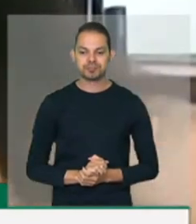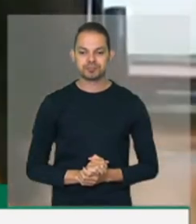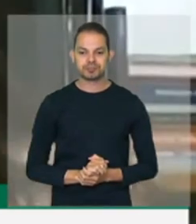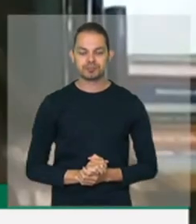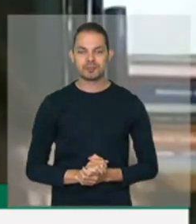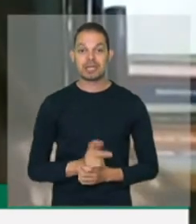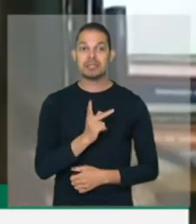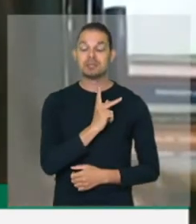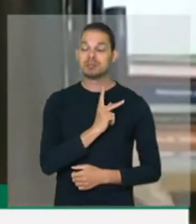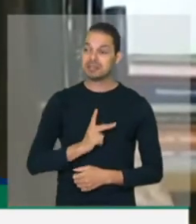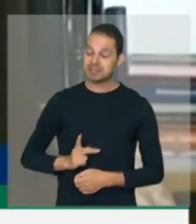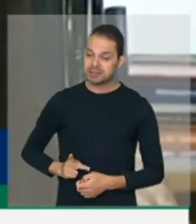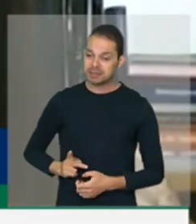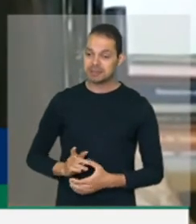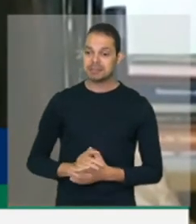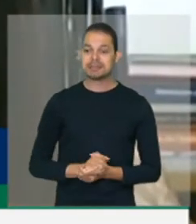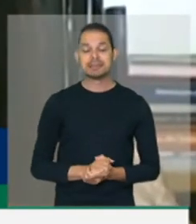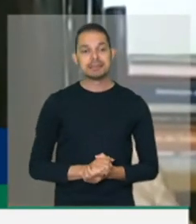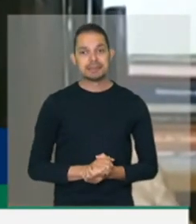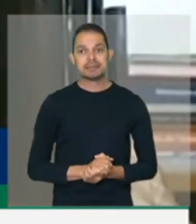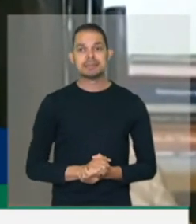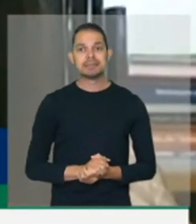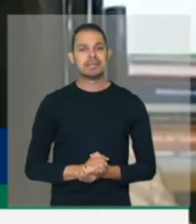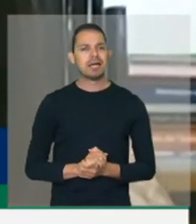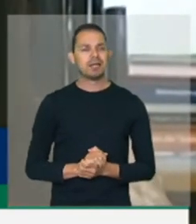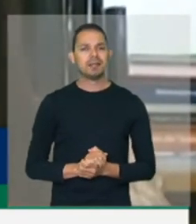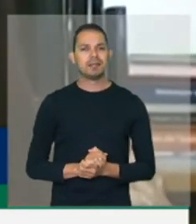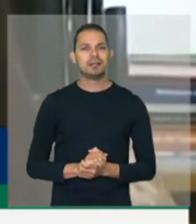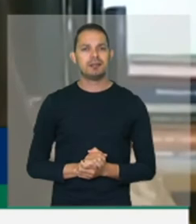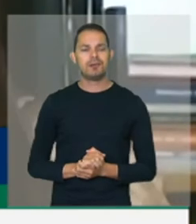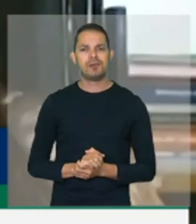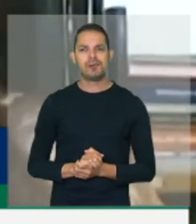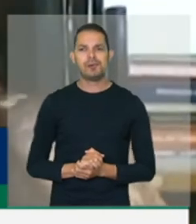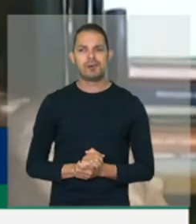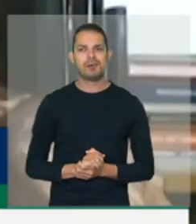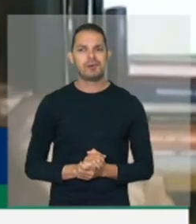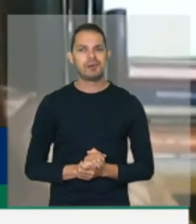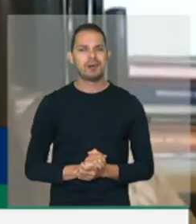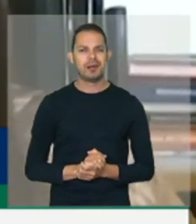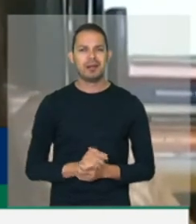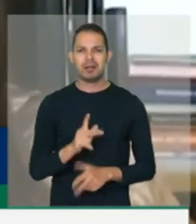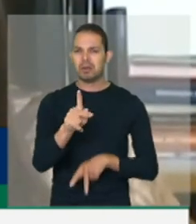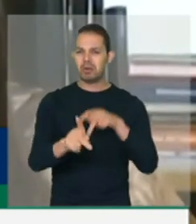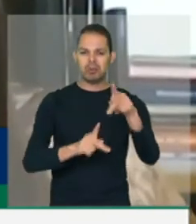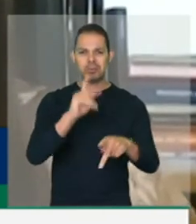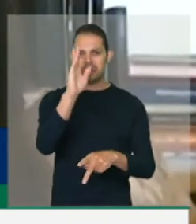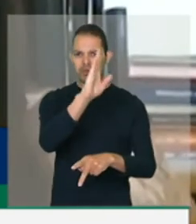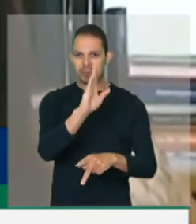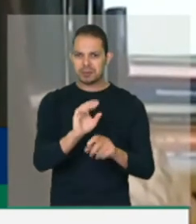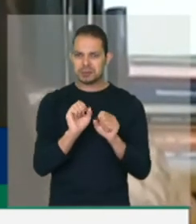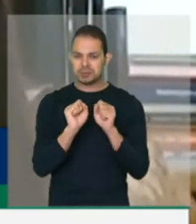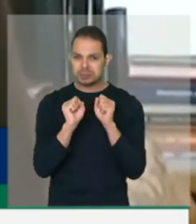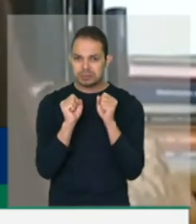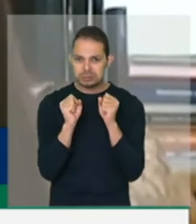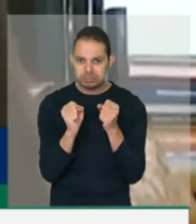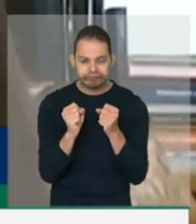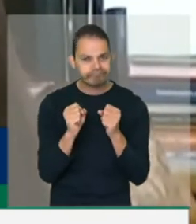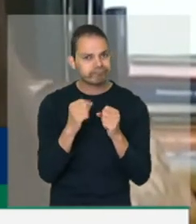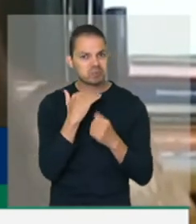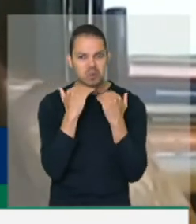Senhor presidente, nenhum esforço poderá convencer a nação brasileira, como disse Vossa